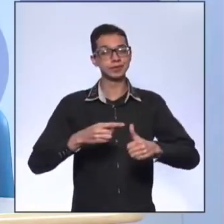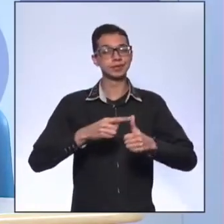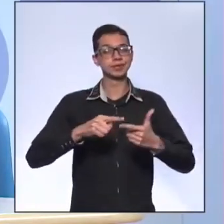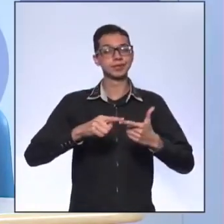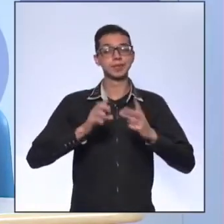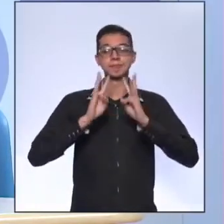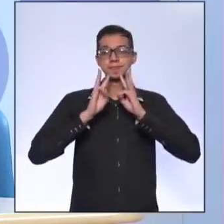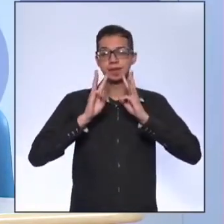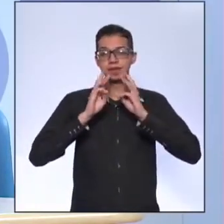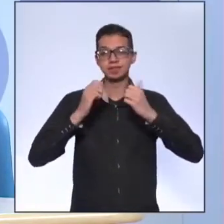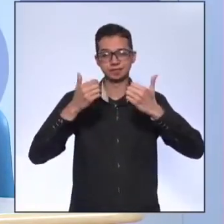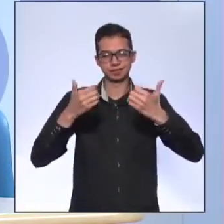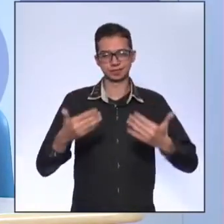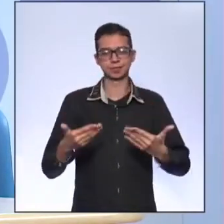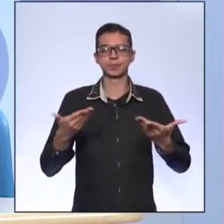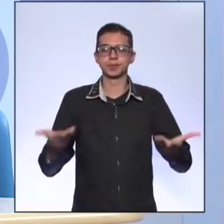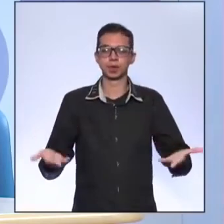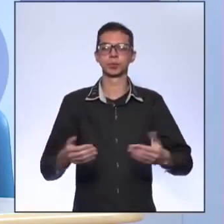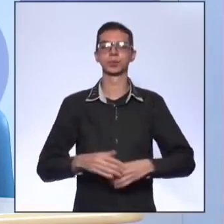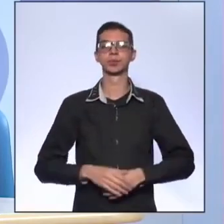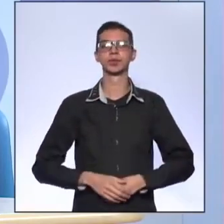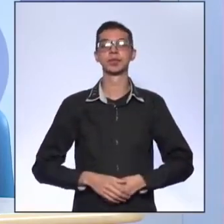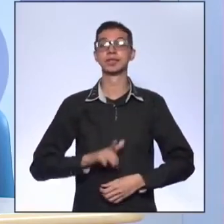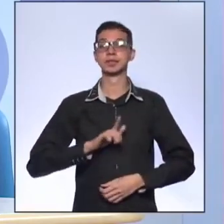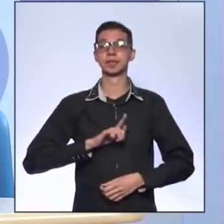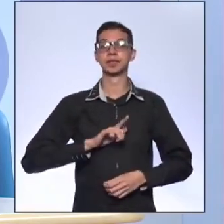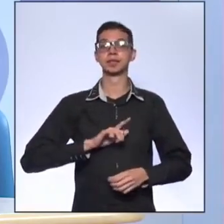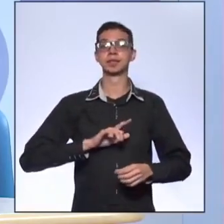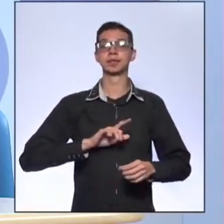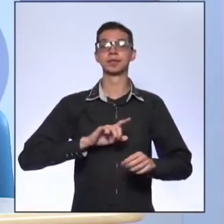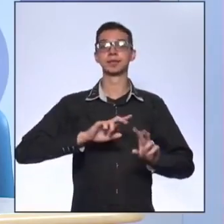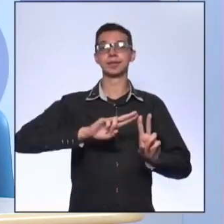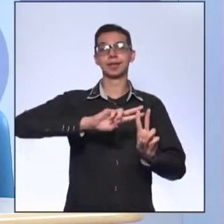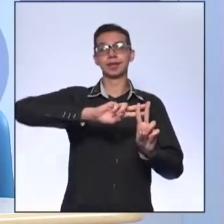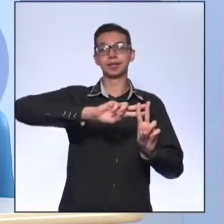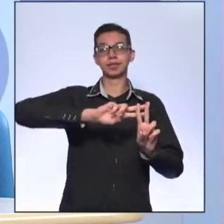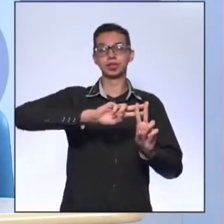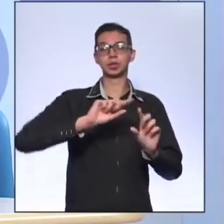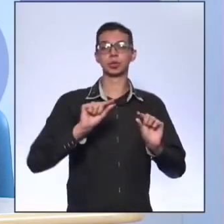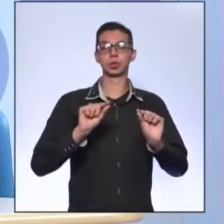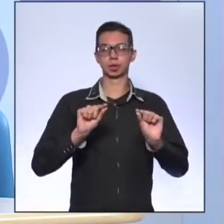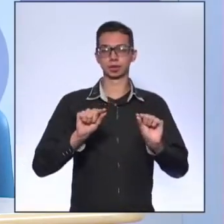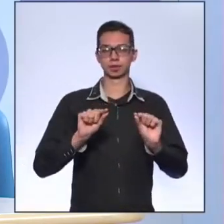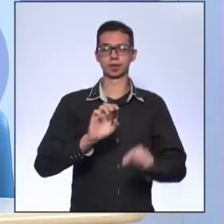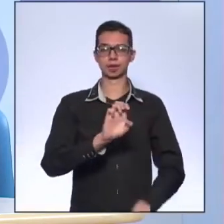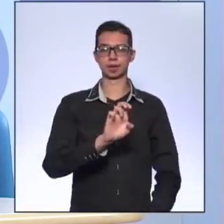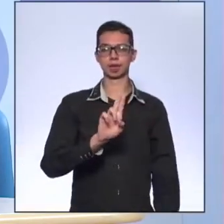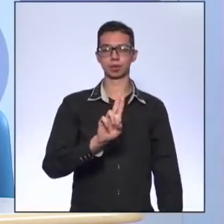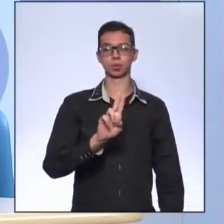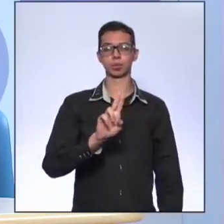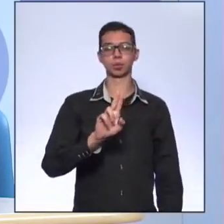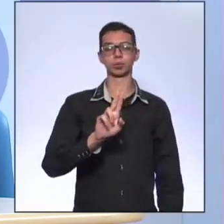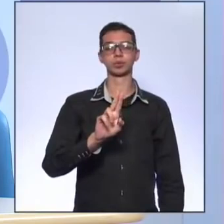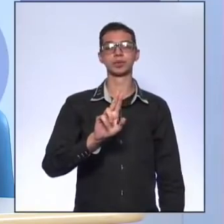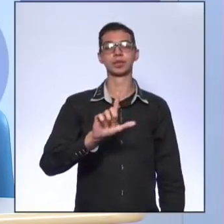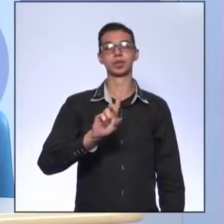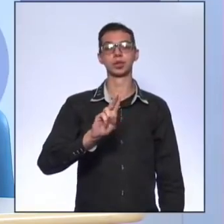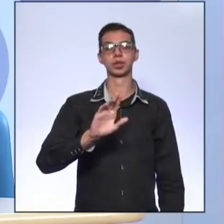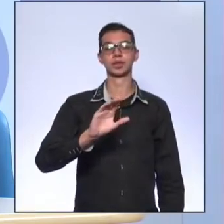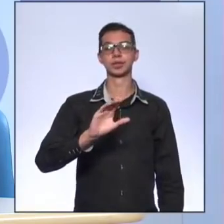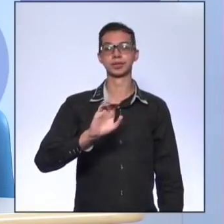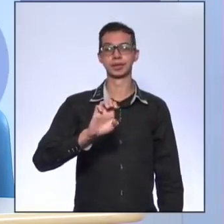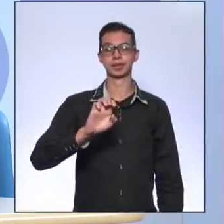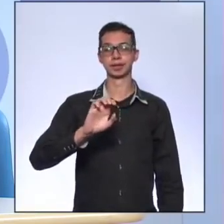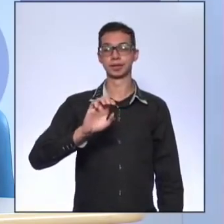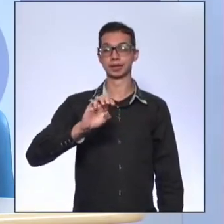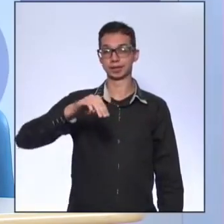um recadinho para vocês, pessoal. Tá rolando uma hashtag Eu no CMSP. Essa hashtag, pessoal, para as redes sociais, é